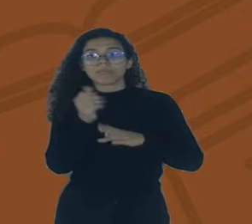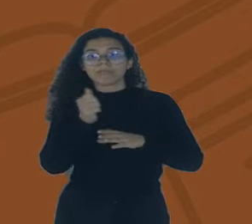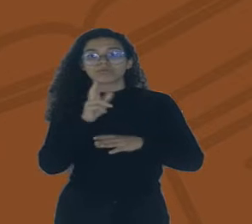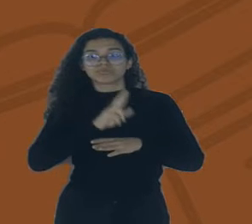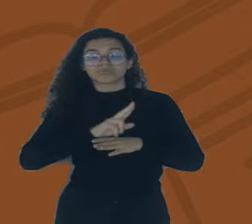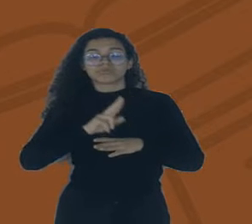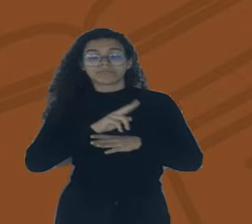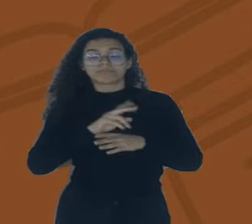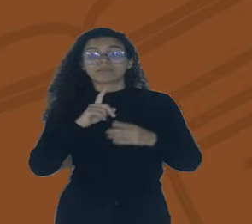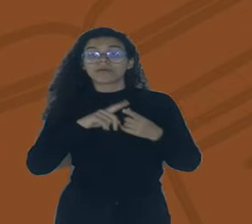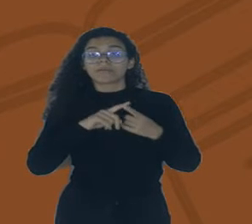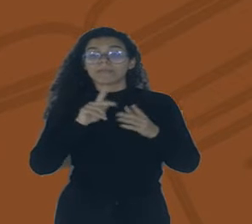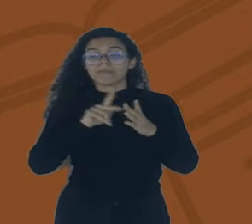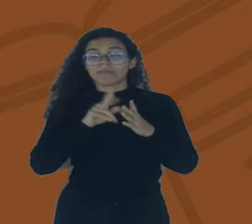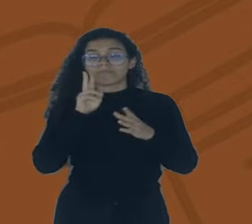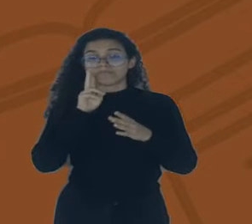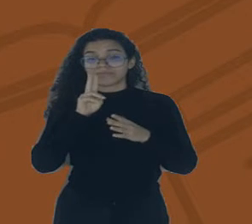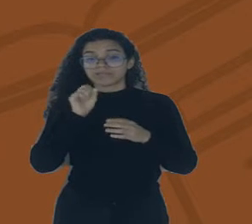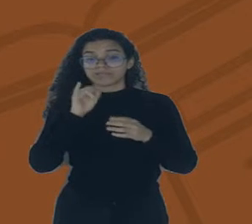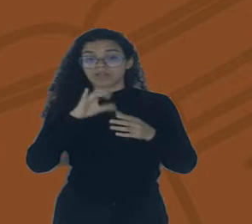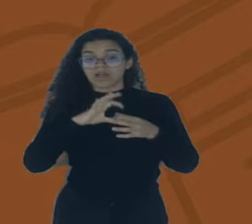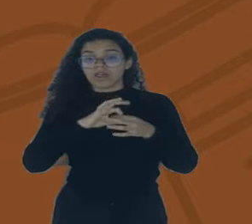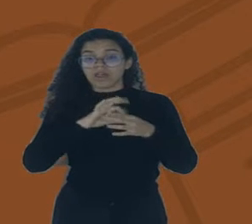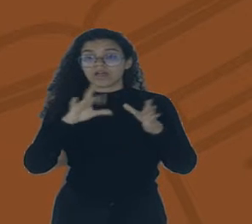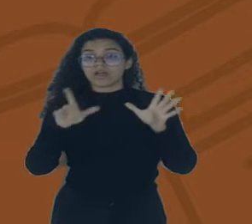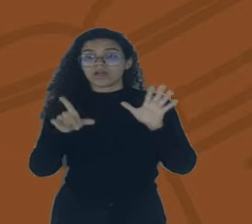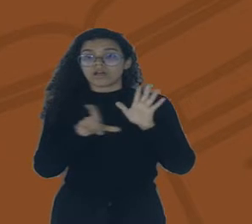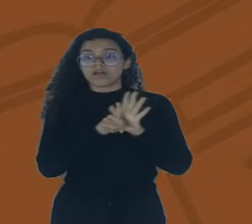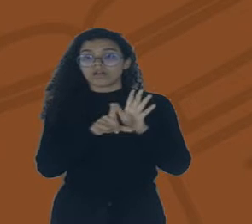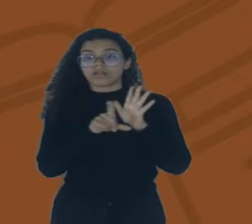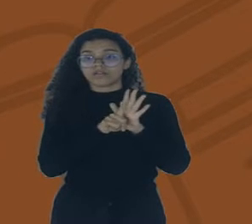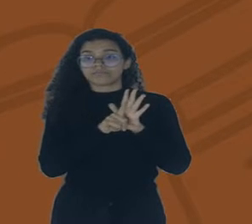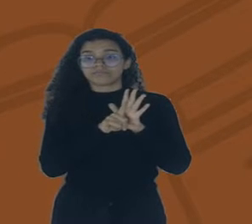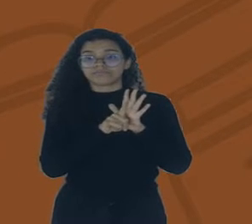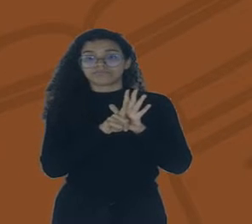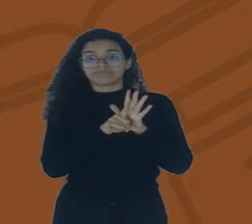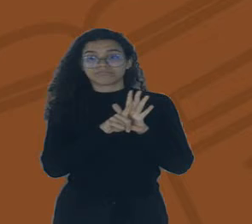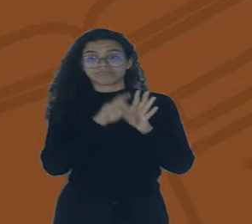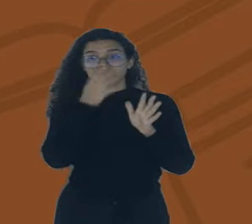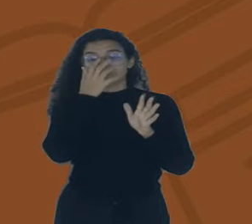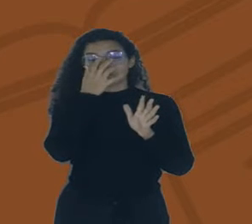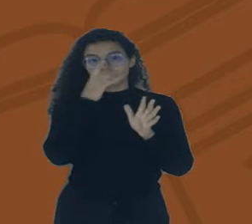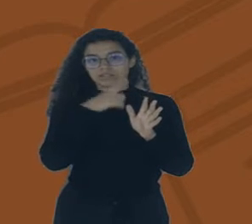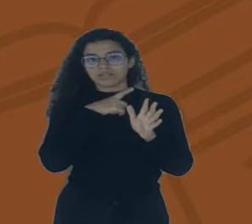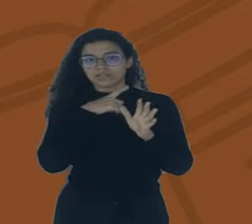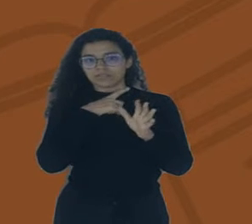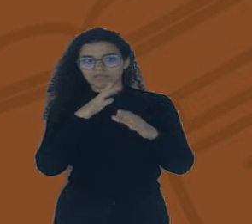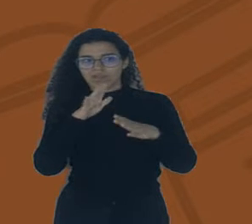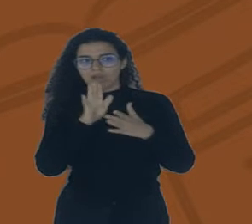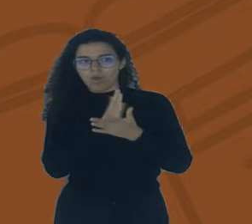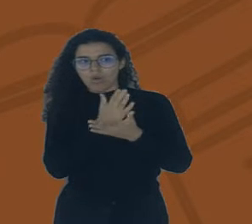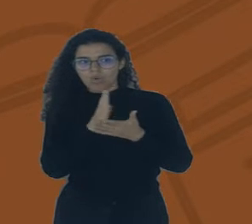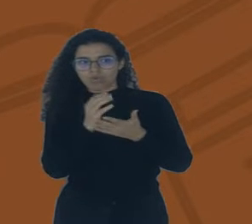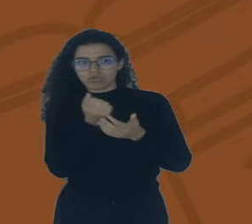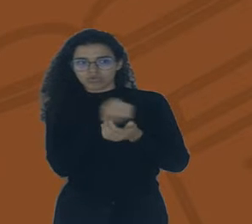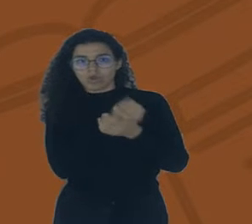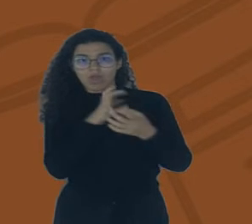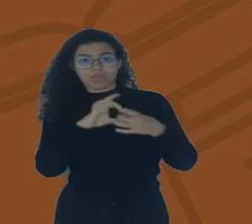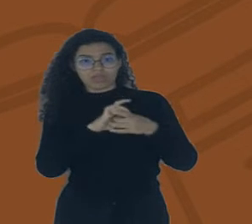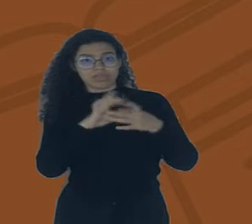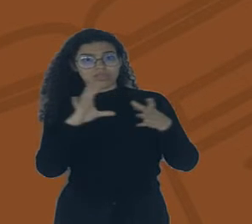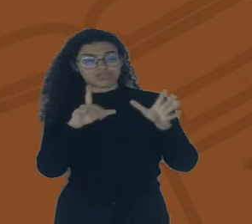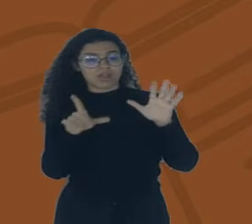vista legal, existem aquelas drogas ditas como sendo legais, ou seja, que a venda